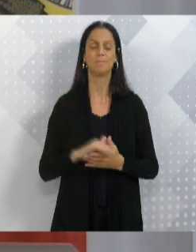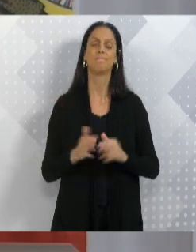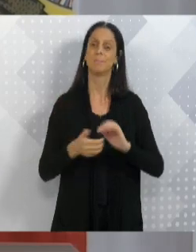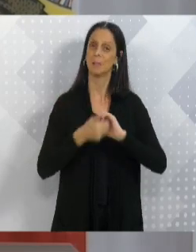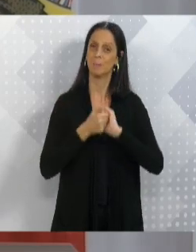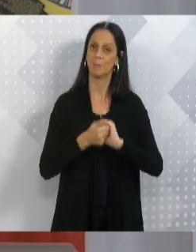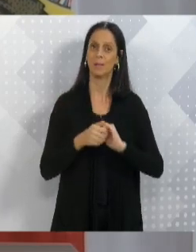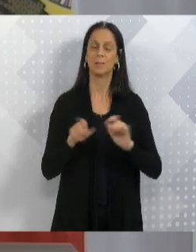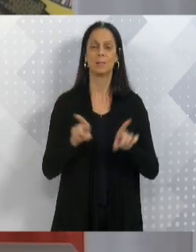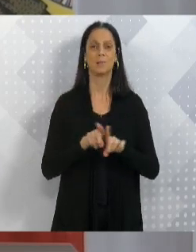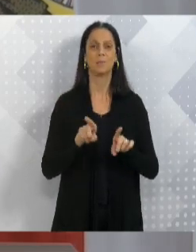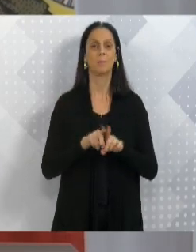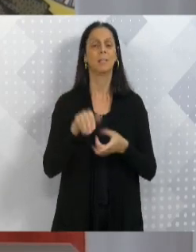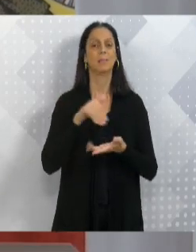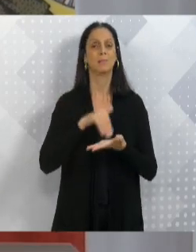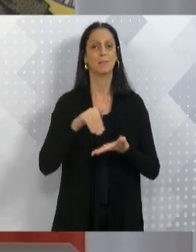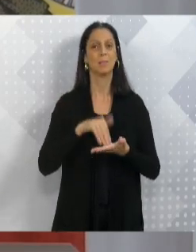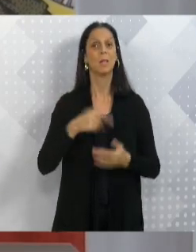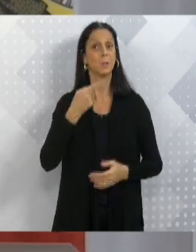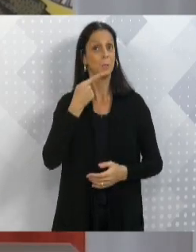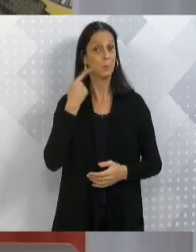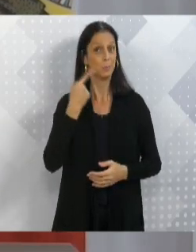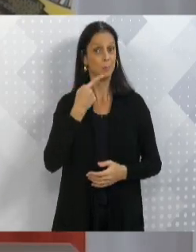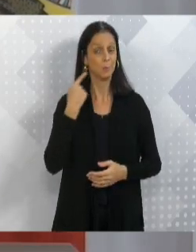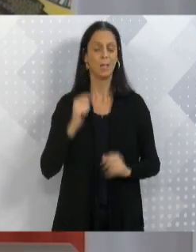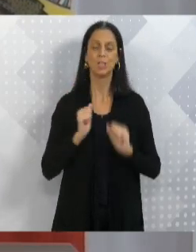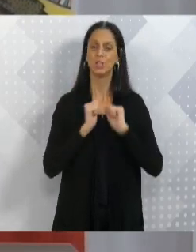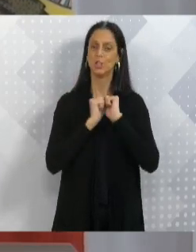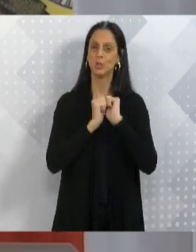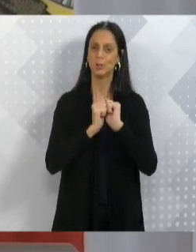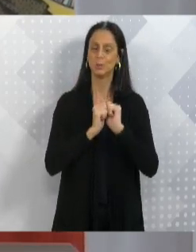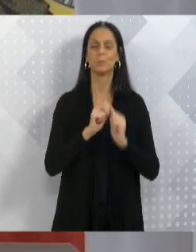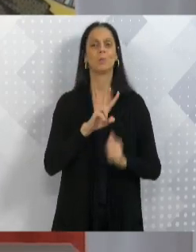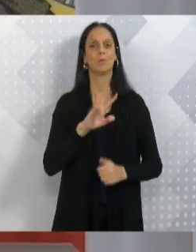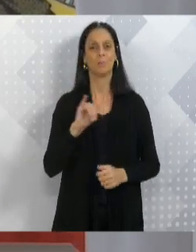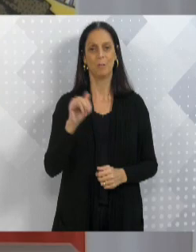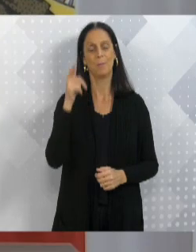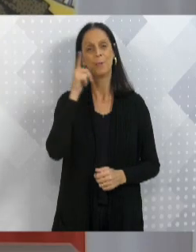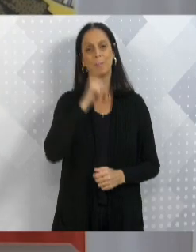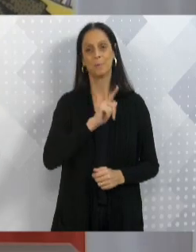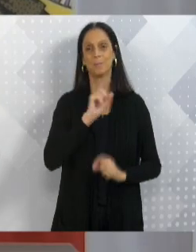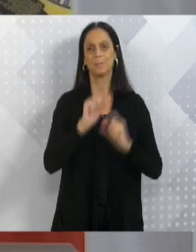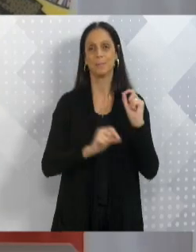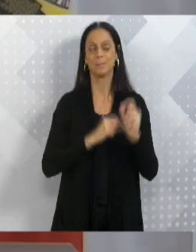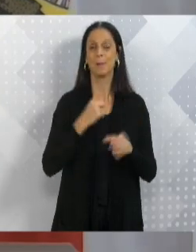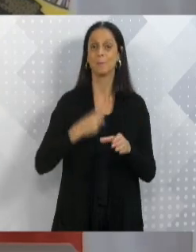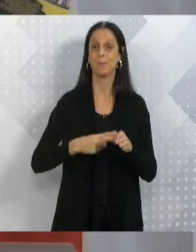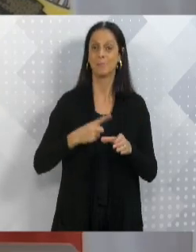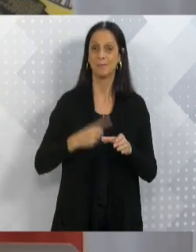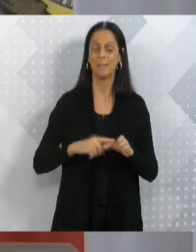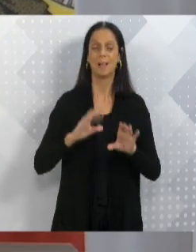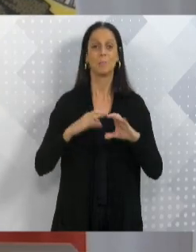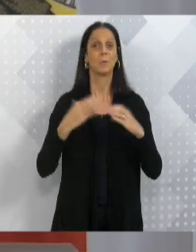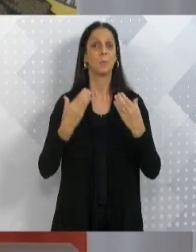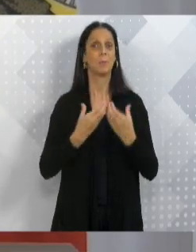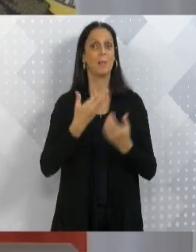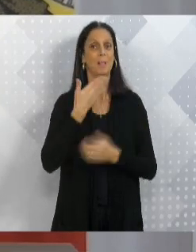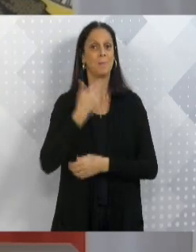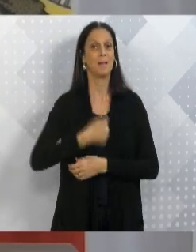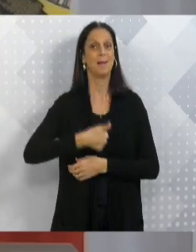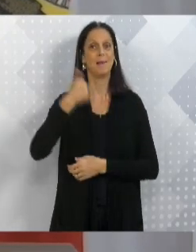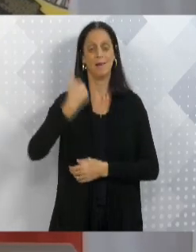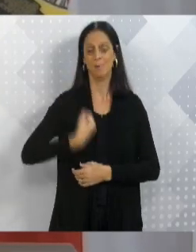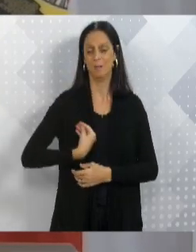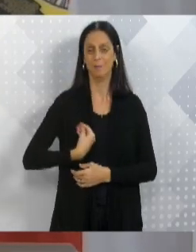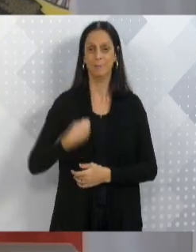Parabenizar o secretário Marcelo Lanzarin e, juntos, dessa forma, a gente constrói uma cidade, comunidade melhor para se